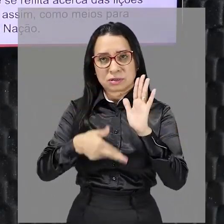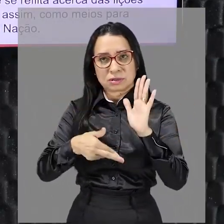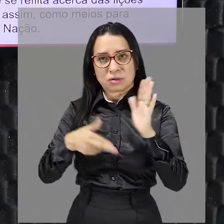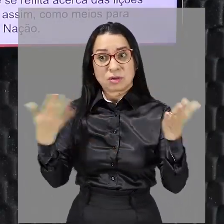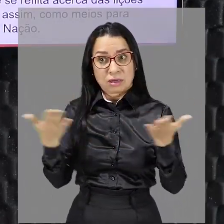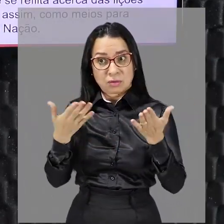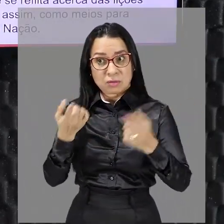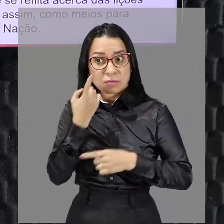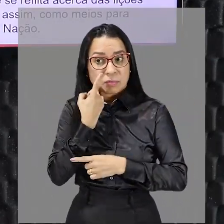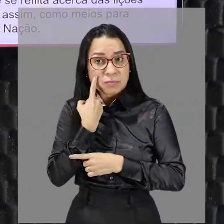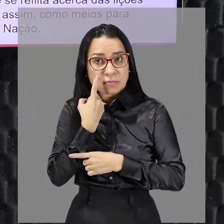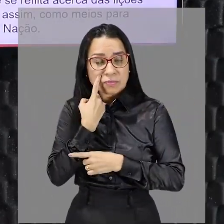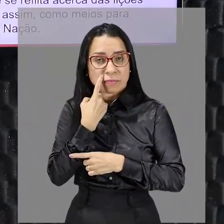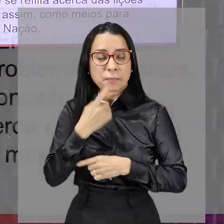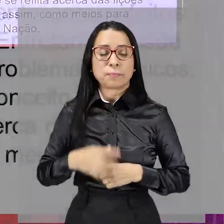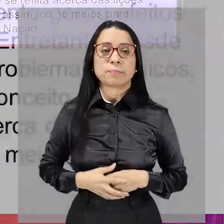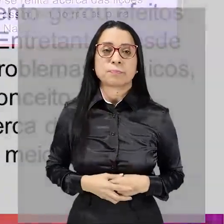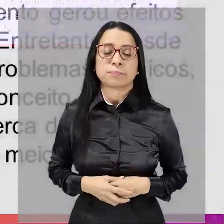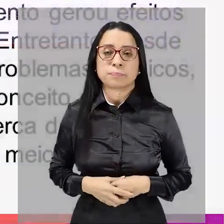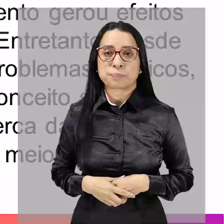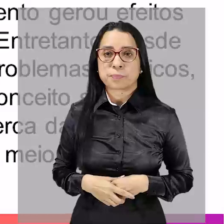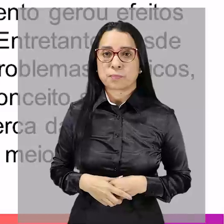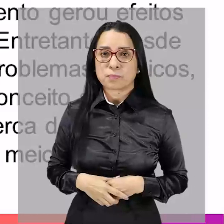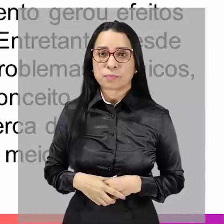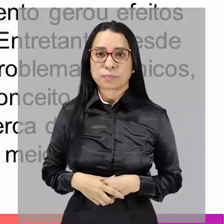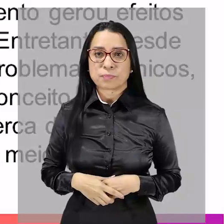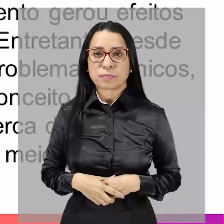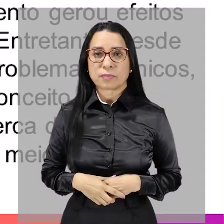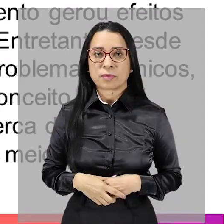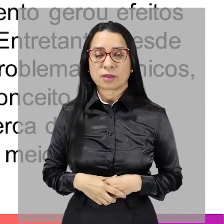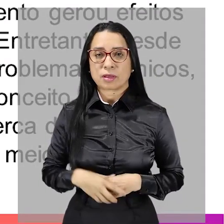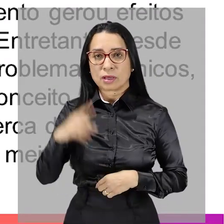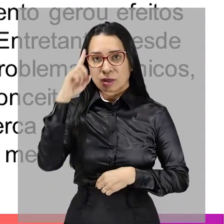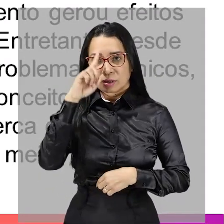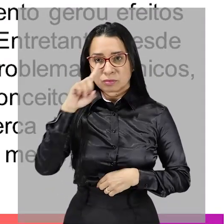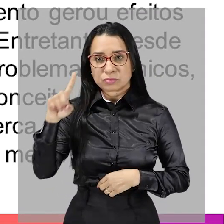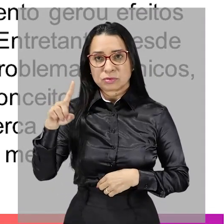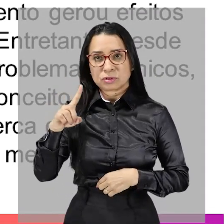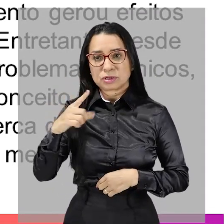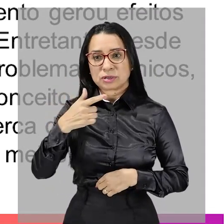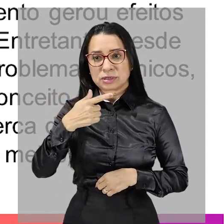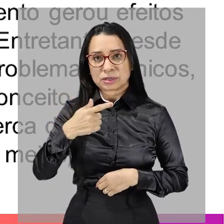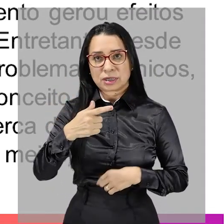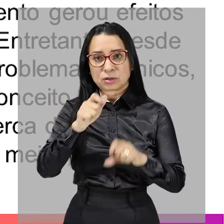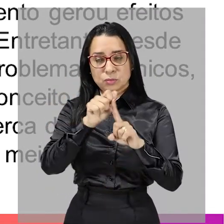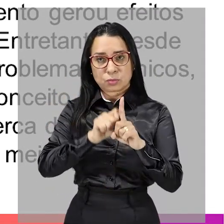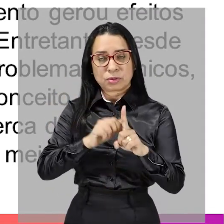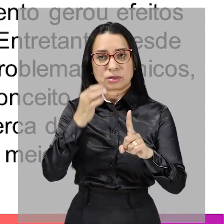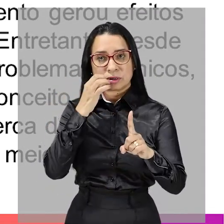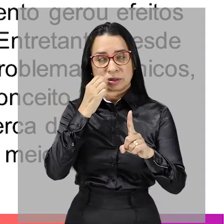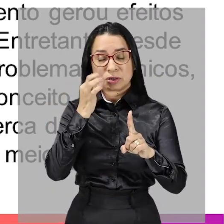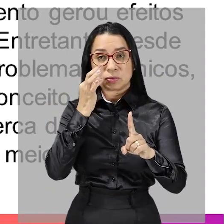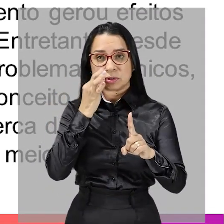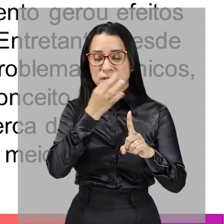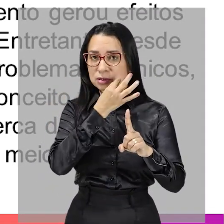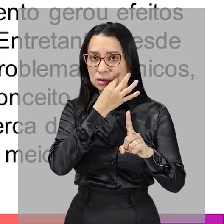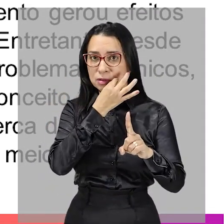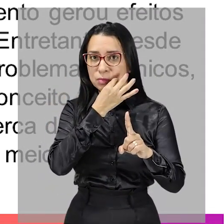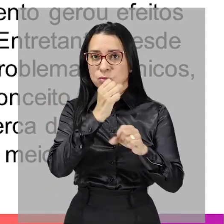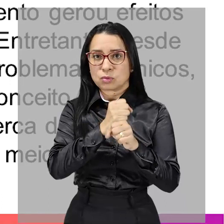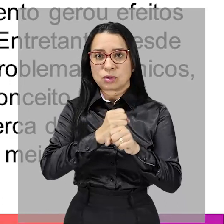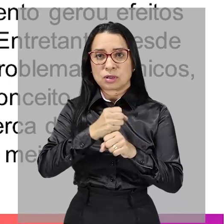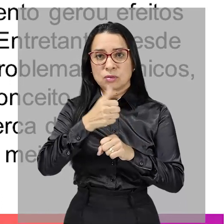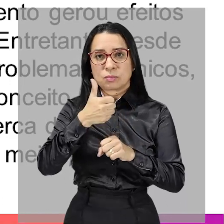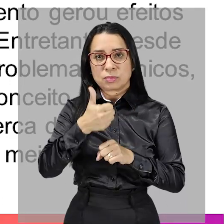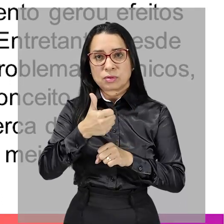vamos analisar a redação do Guilherme. No dia 7 de setembro de